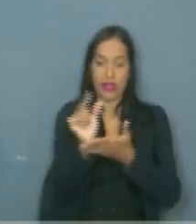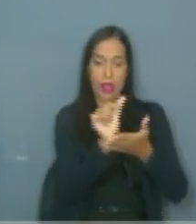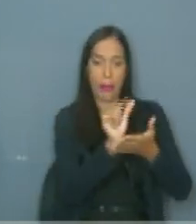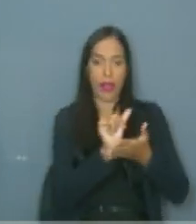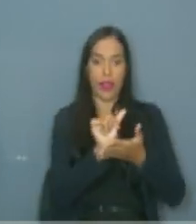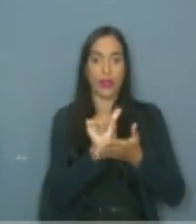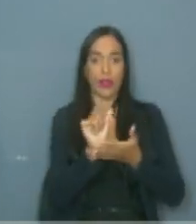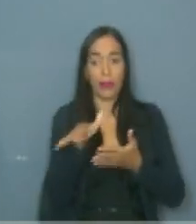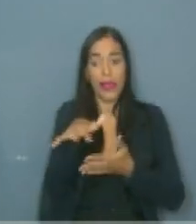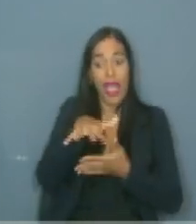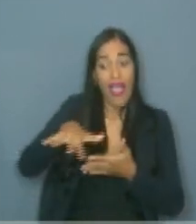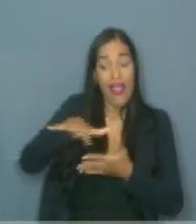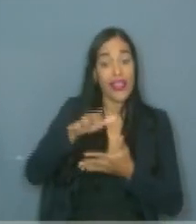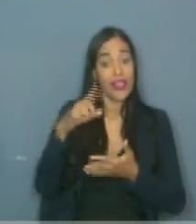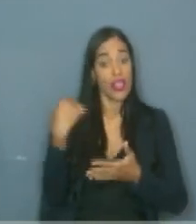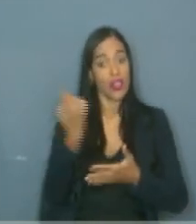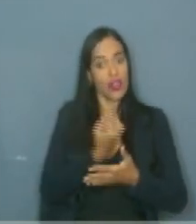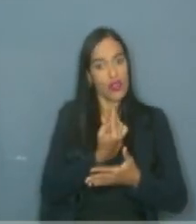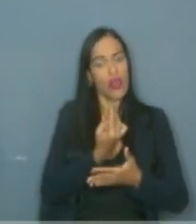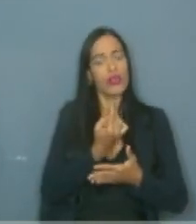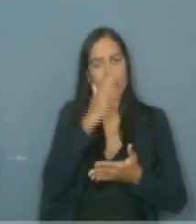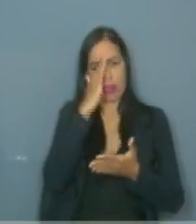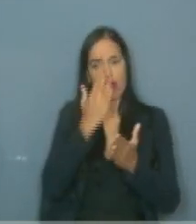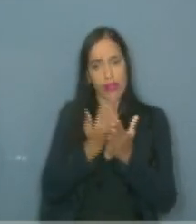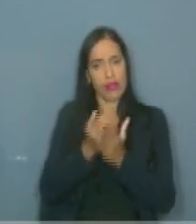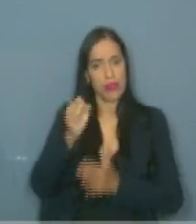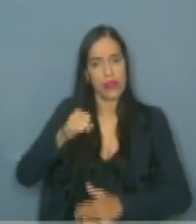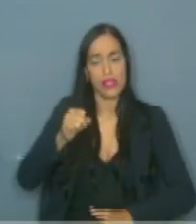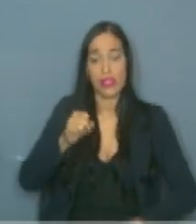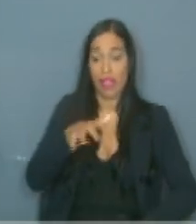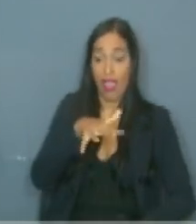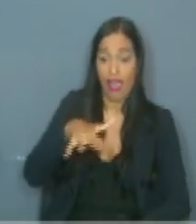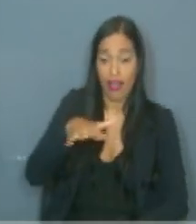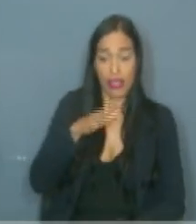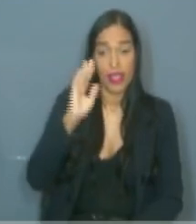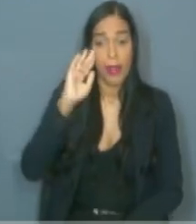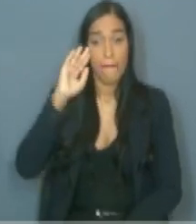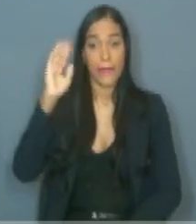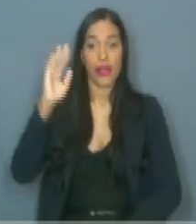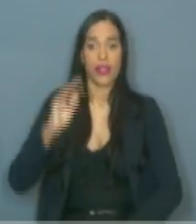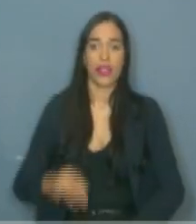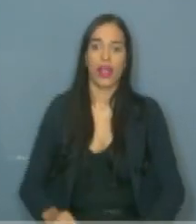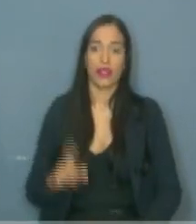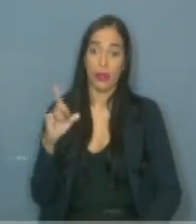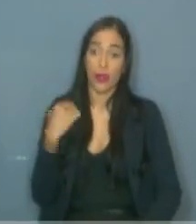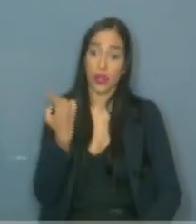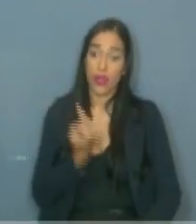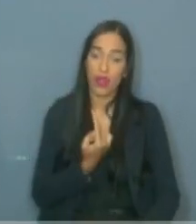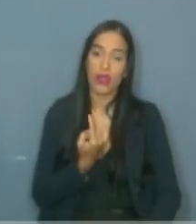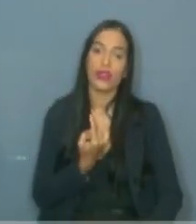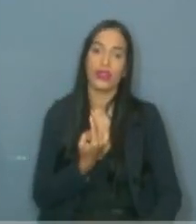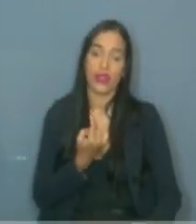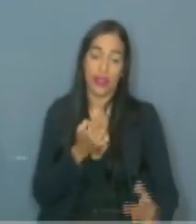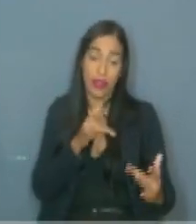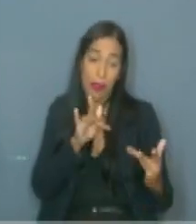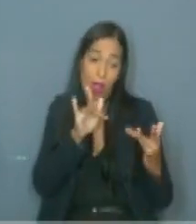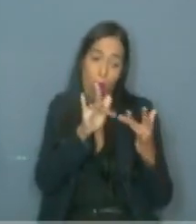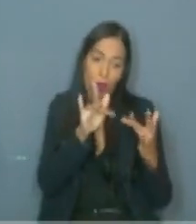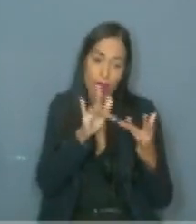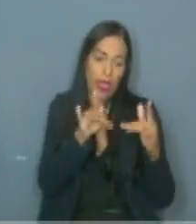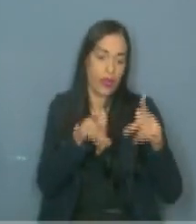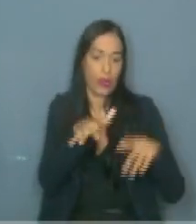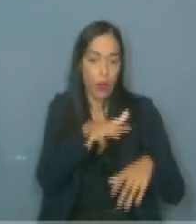nós enxergamos como sendo prioritárias, já que nós somos aquele político mais próximo do cidadão